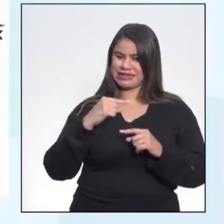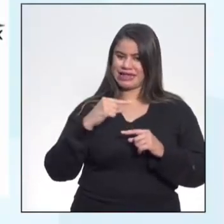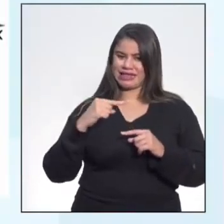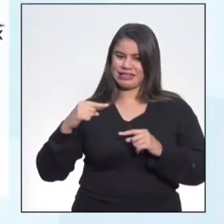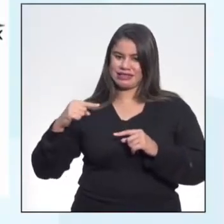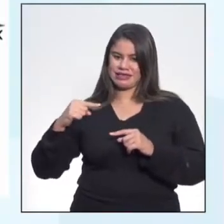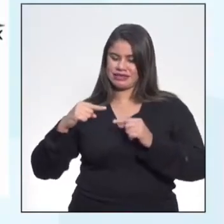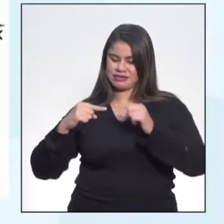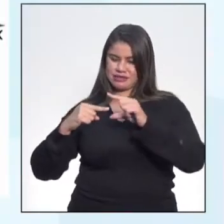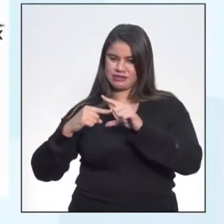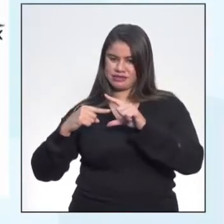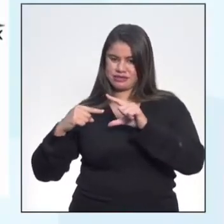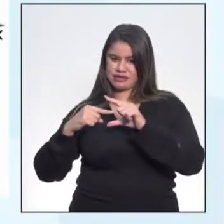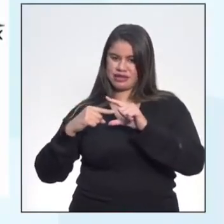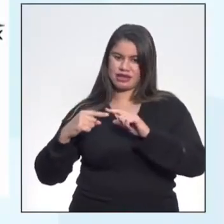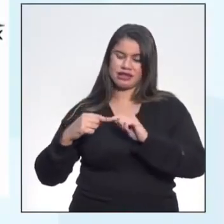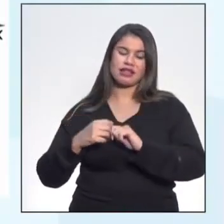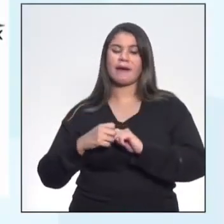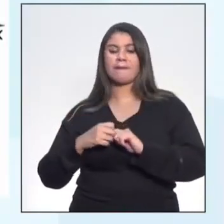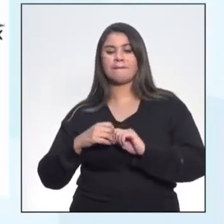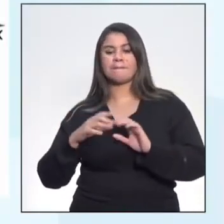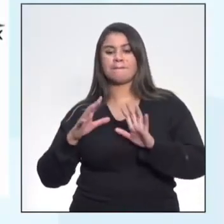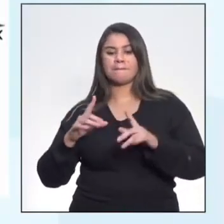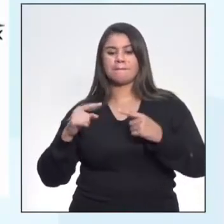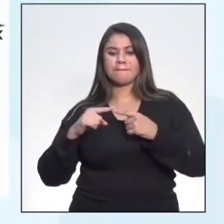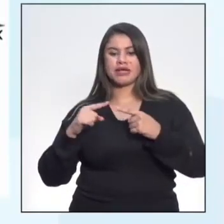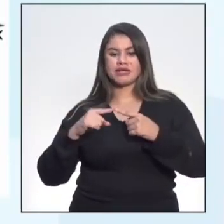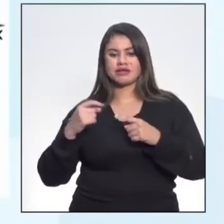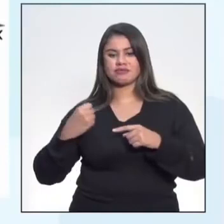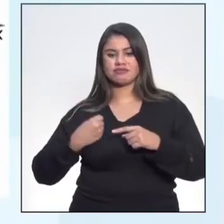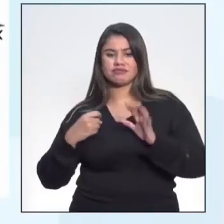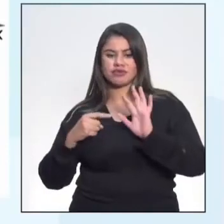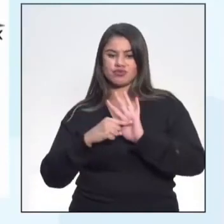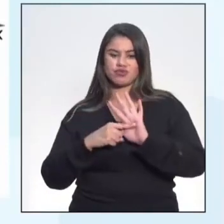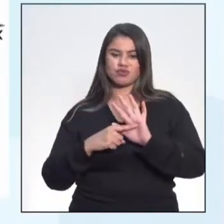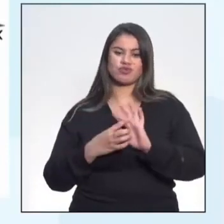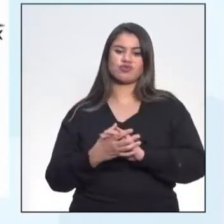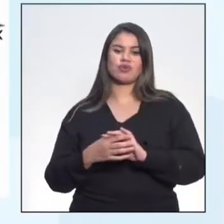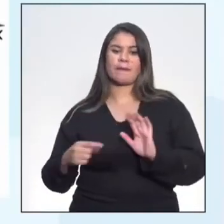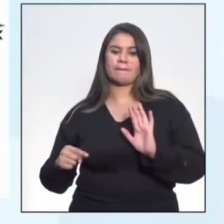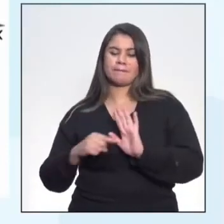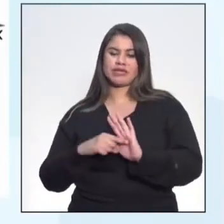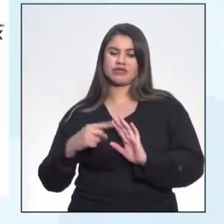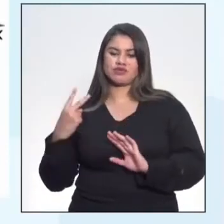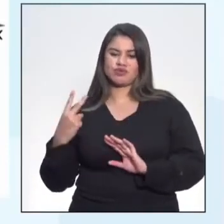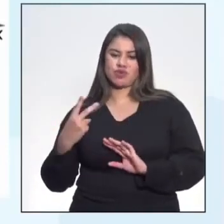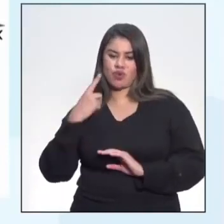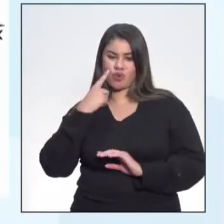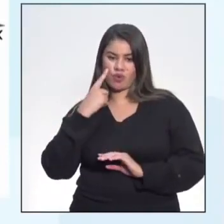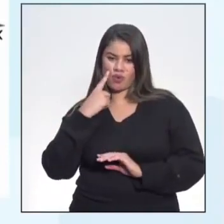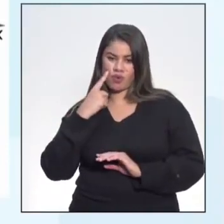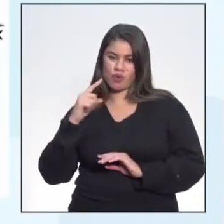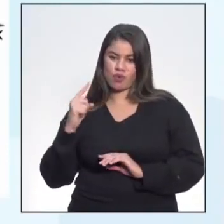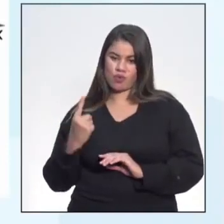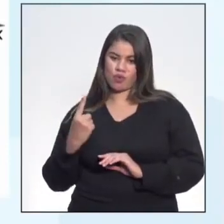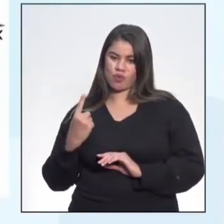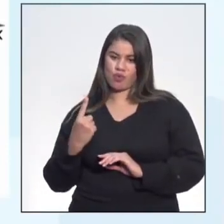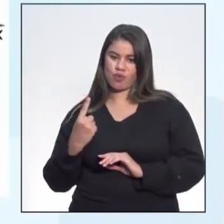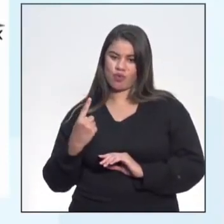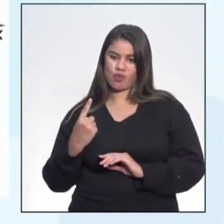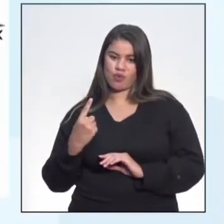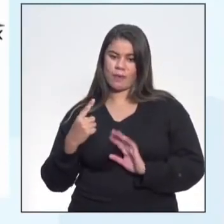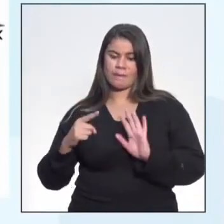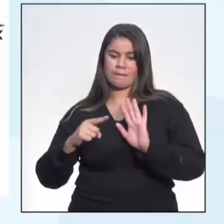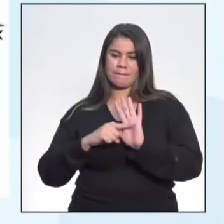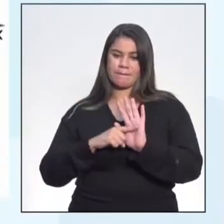que significa isso? Que a cada passo que eu dou no X de uma unidade, eu desço no Y 2. Então, um passo e eu